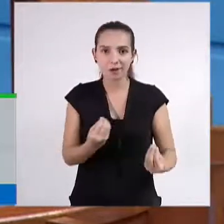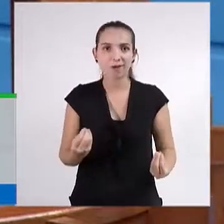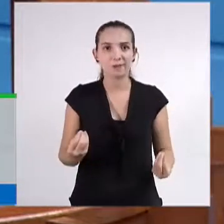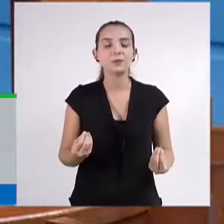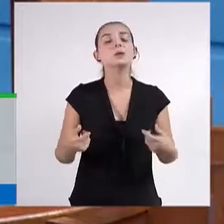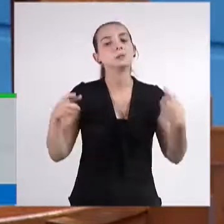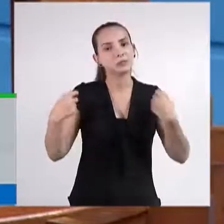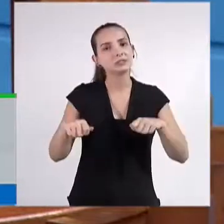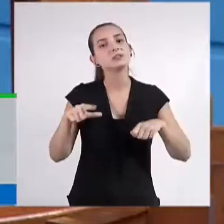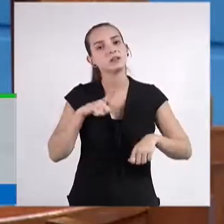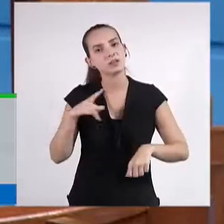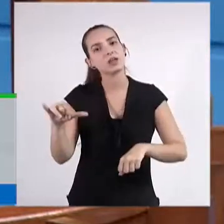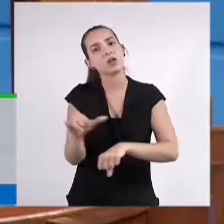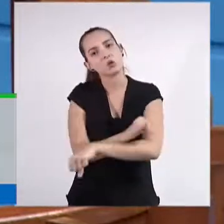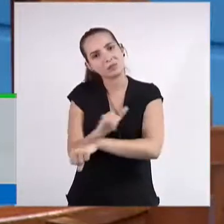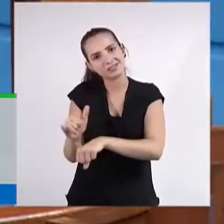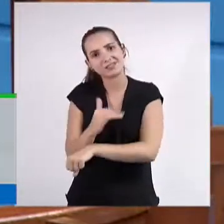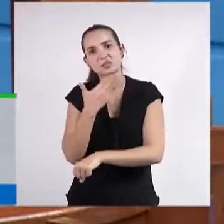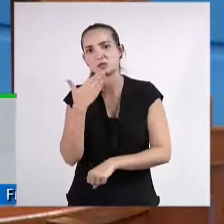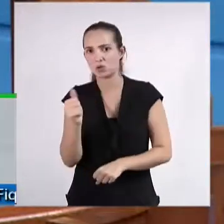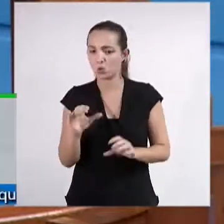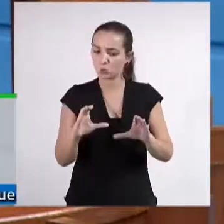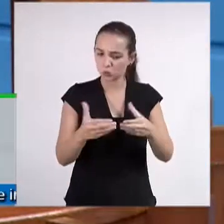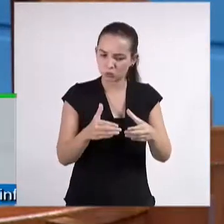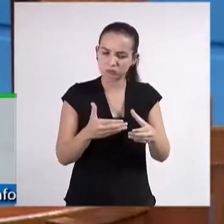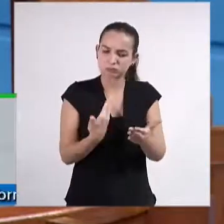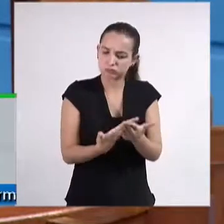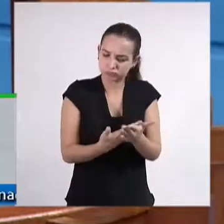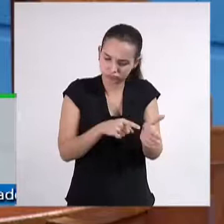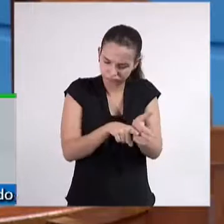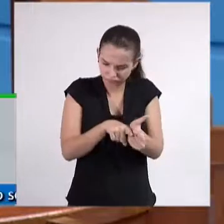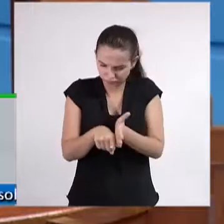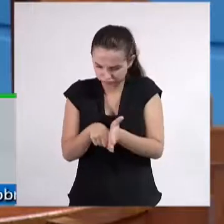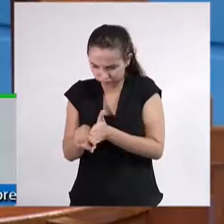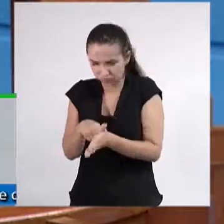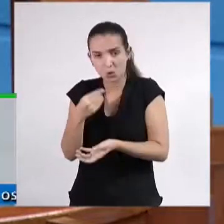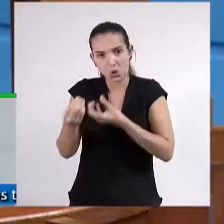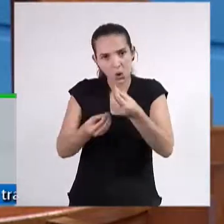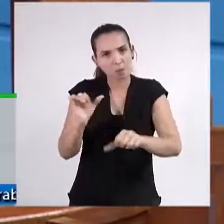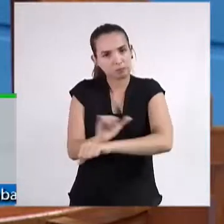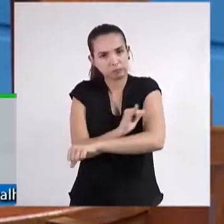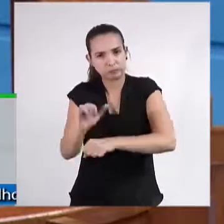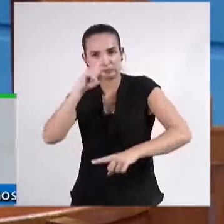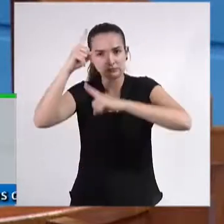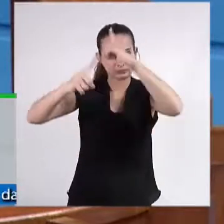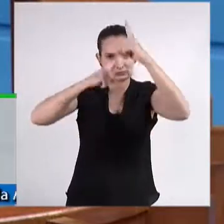um grupo de trabalho aqui na Assembleia Legislativa, com todos os parlamentares.